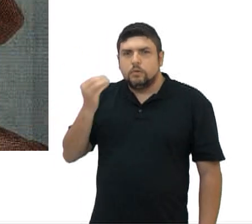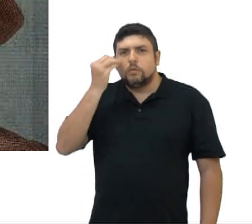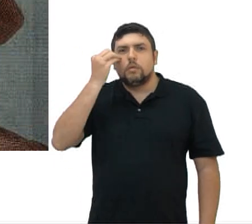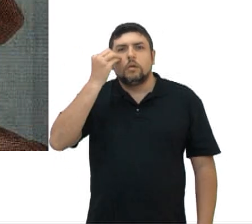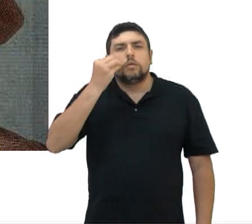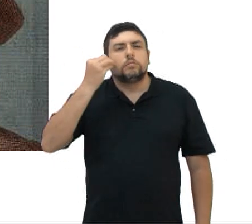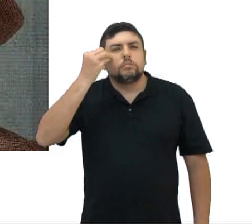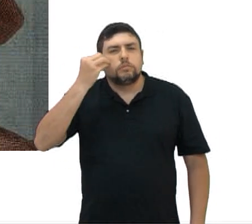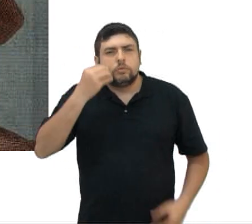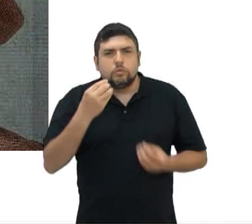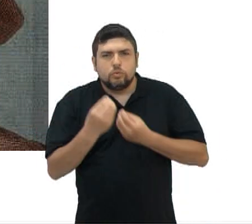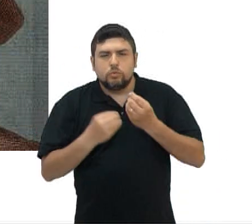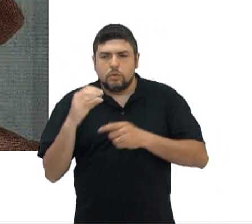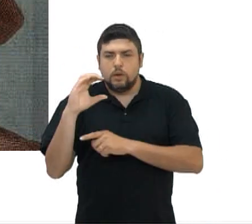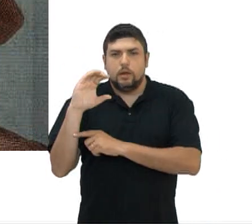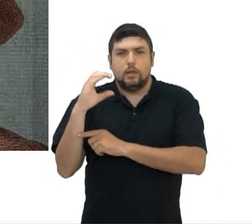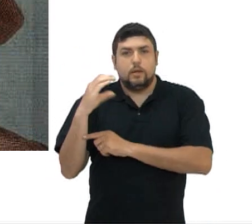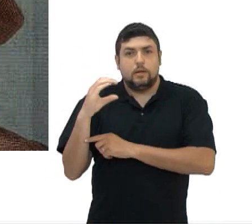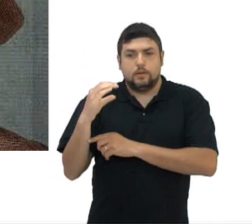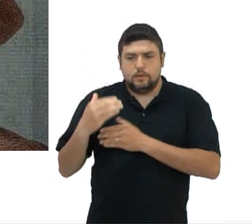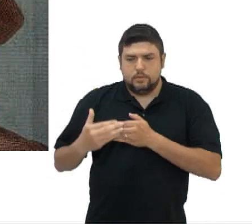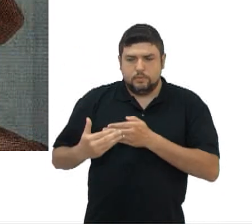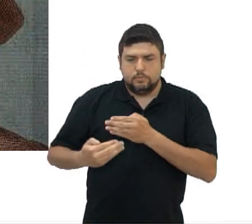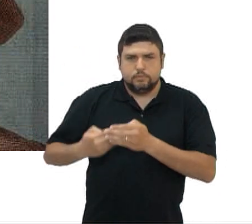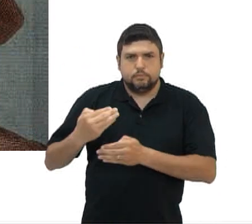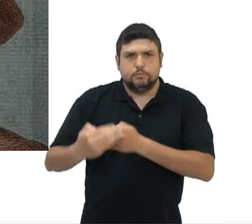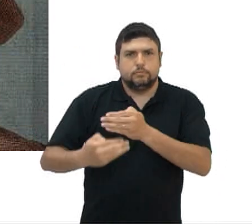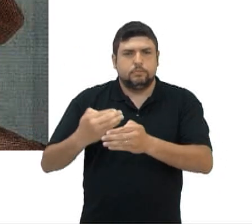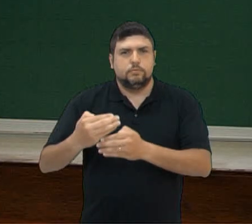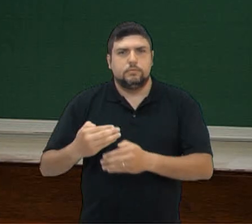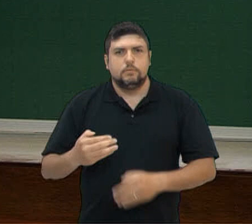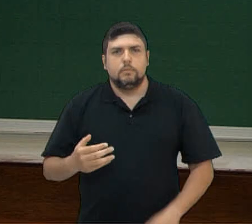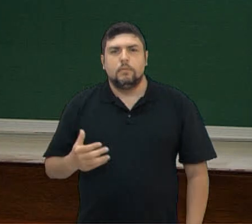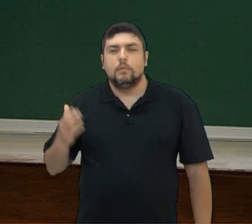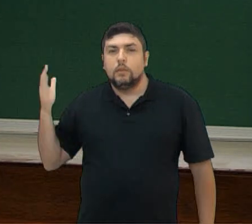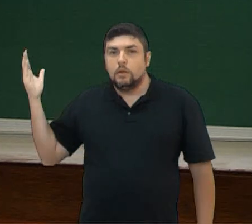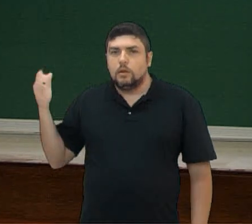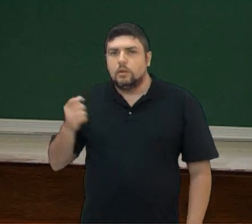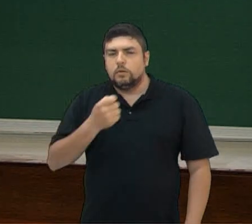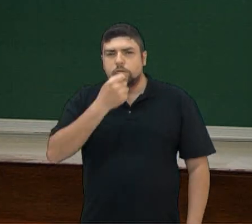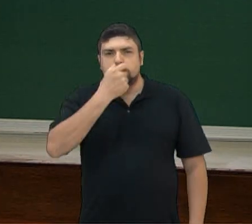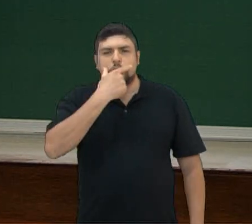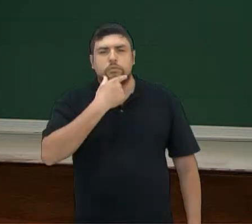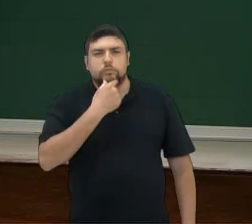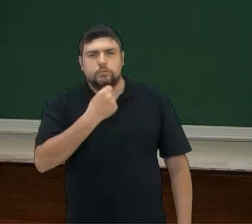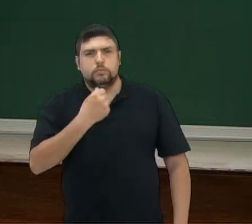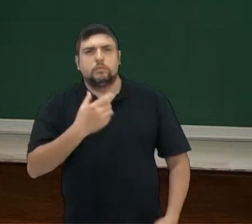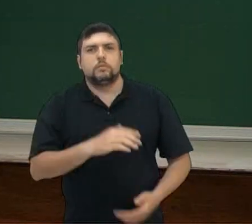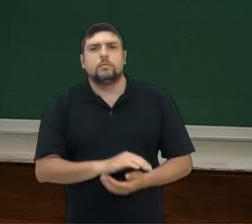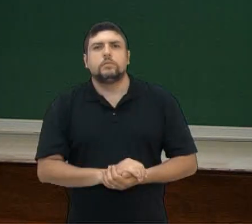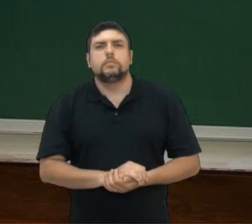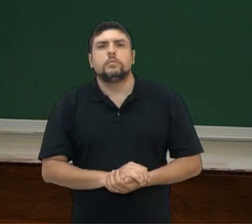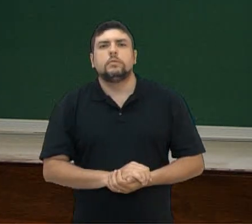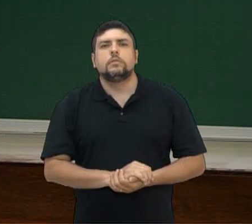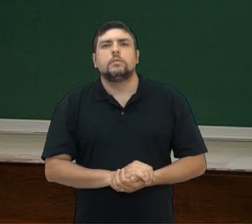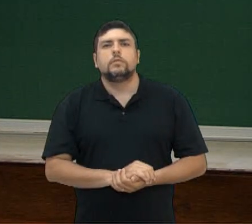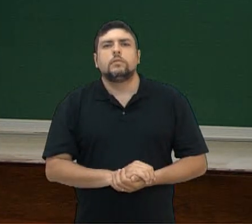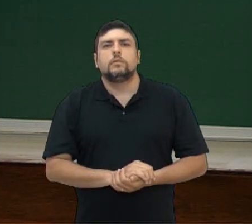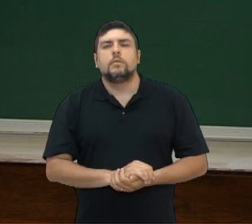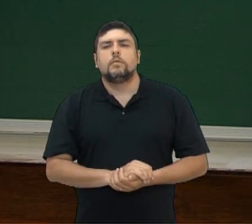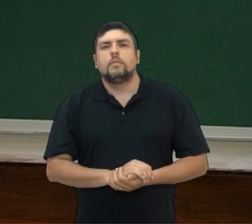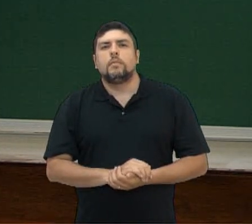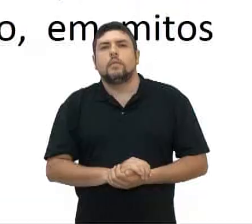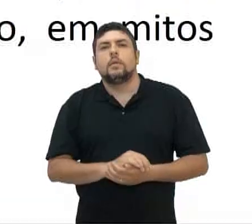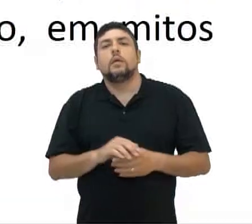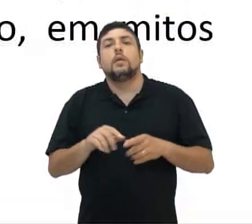domínio da ciência que se iniciavam. Também Francis Bacon, então, já vamos retomar ele. E não perdendo de